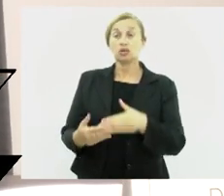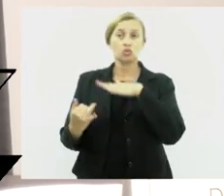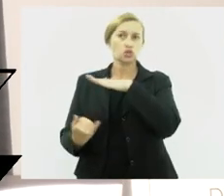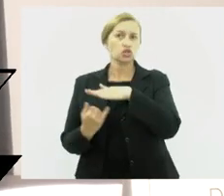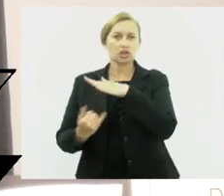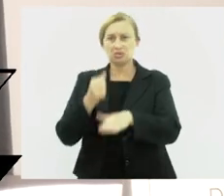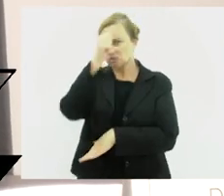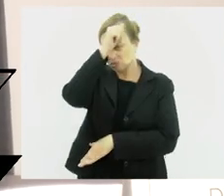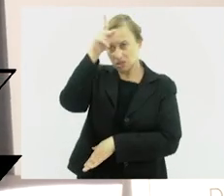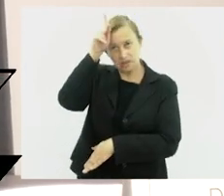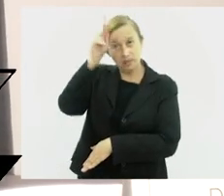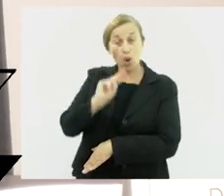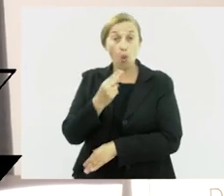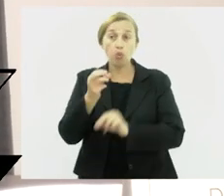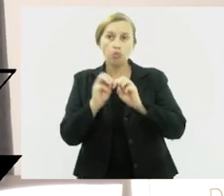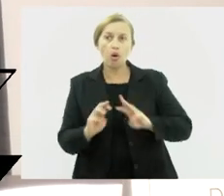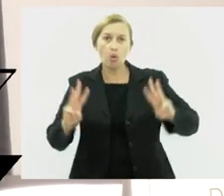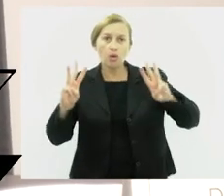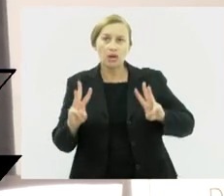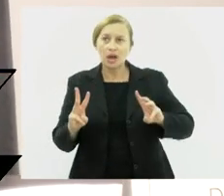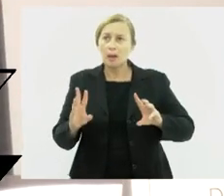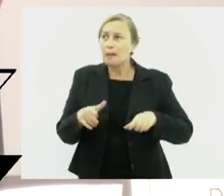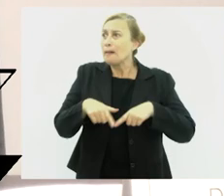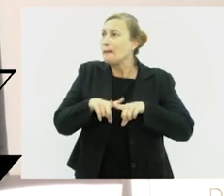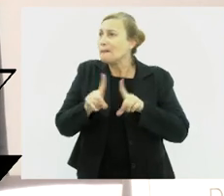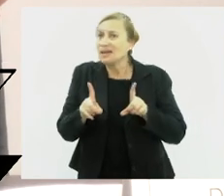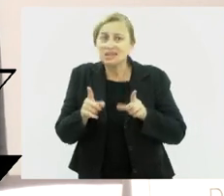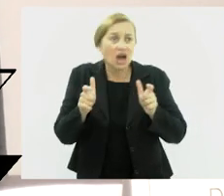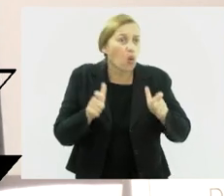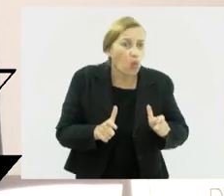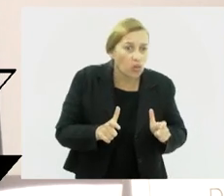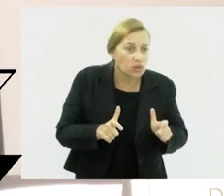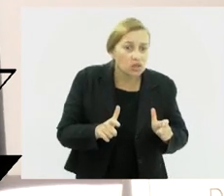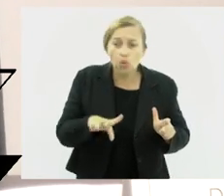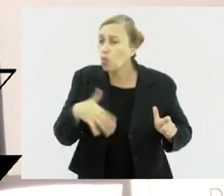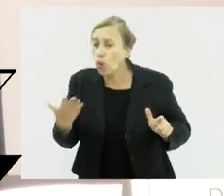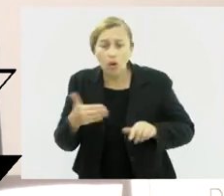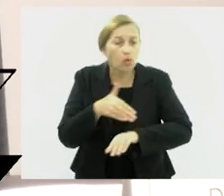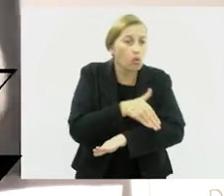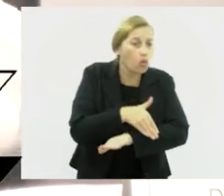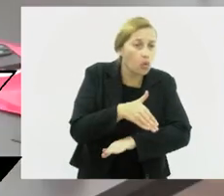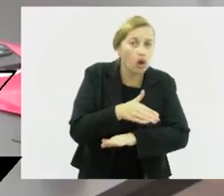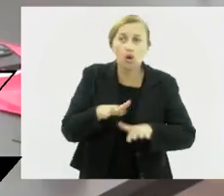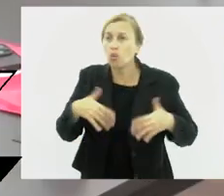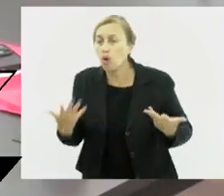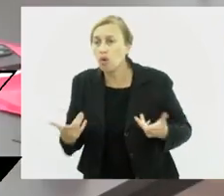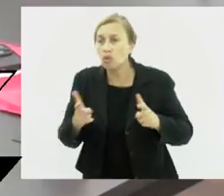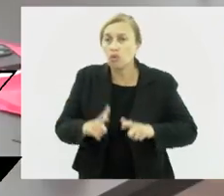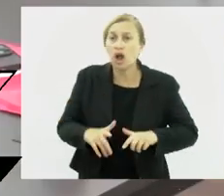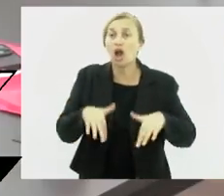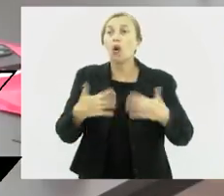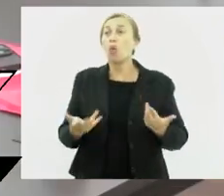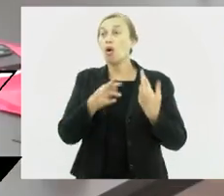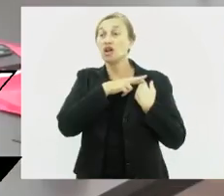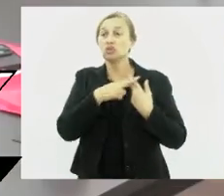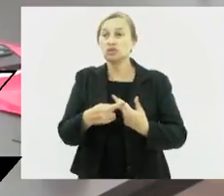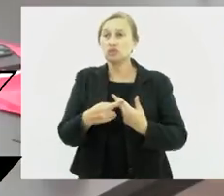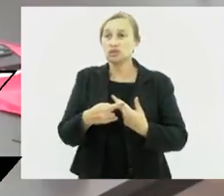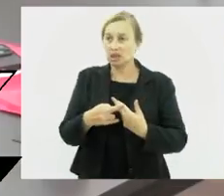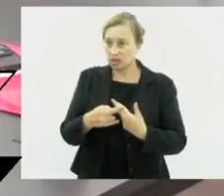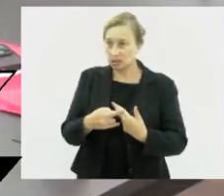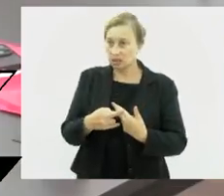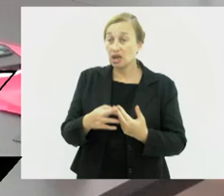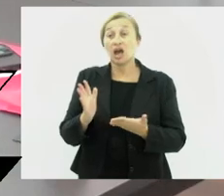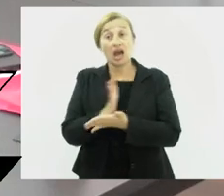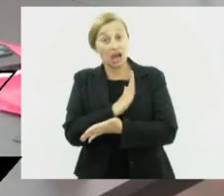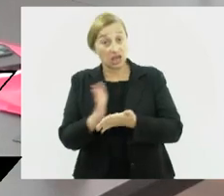entidade municipal ou uma ONG especial. Mas onde é que está essa ONG? Quais são as responsáveis? A quem eu me dirijo? Muitas